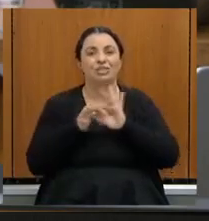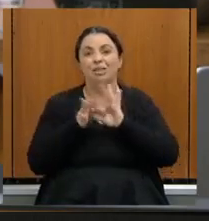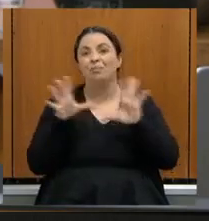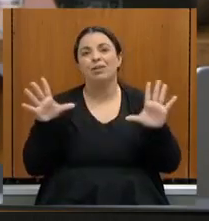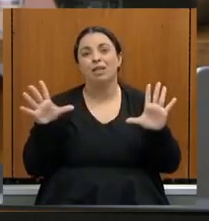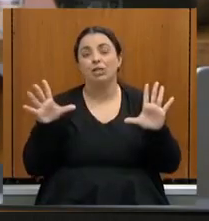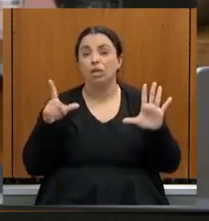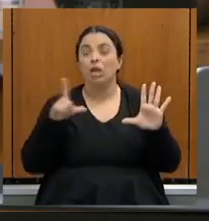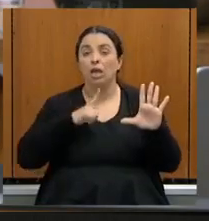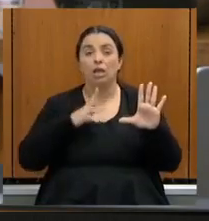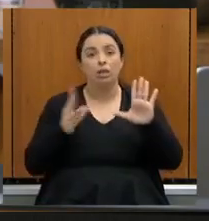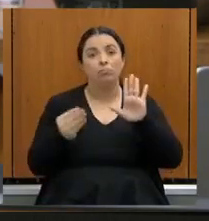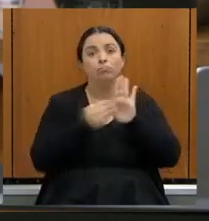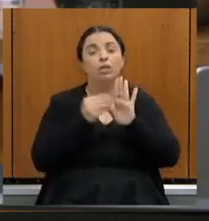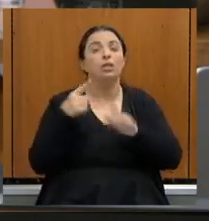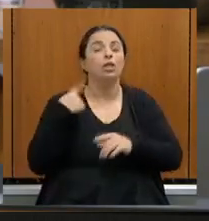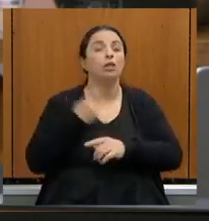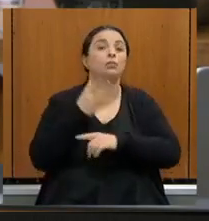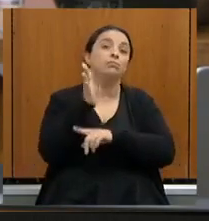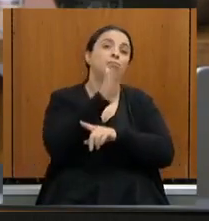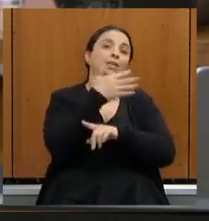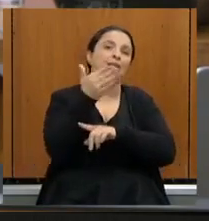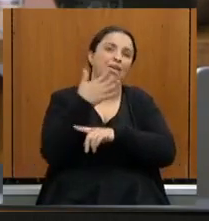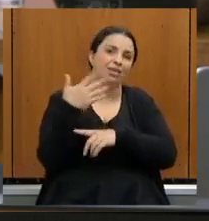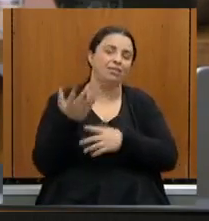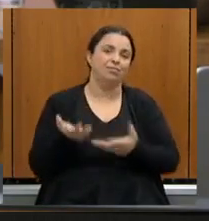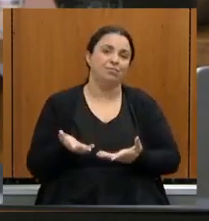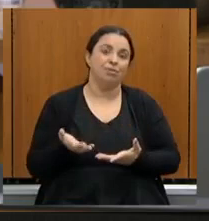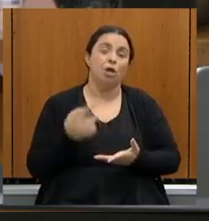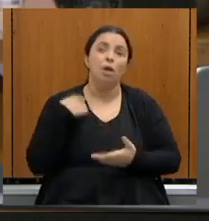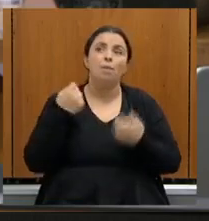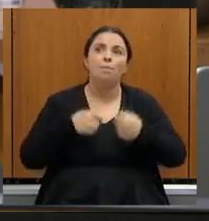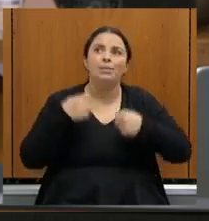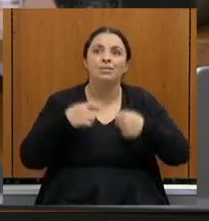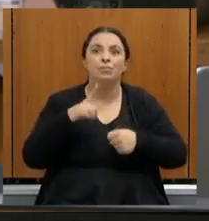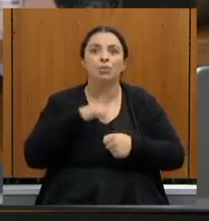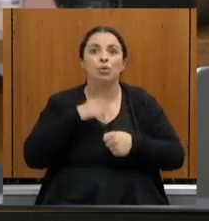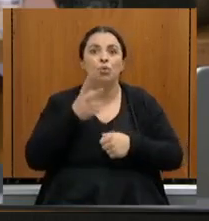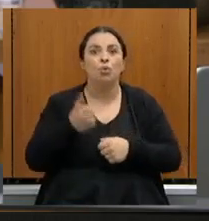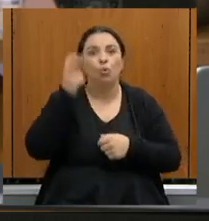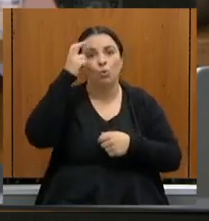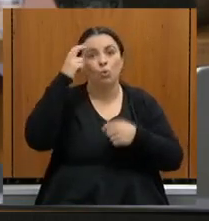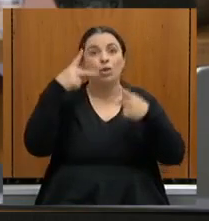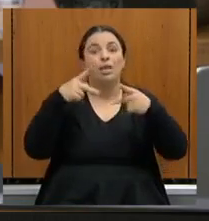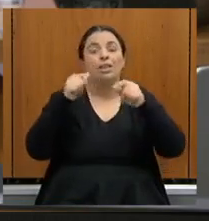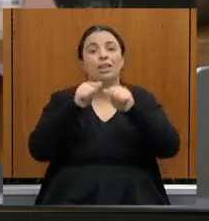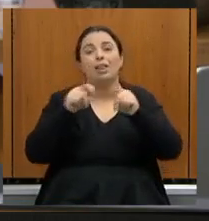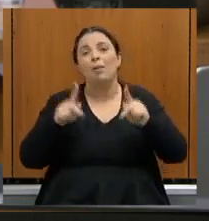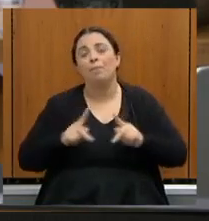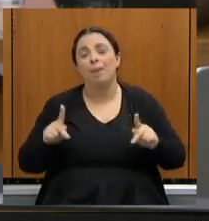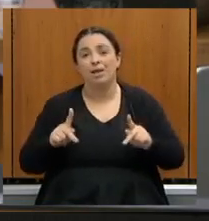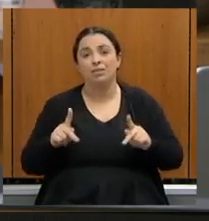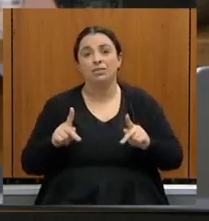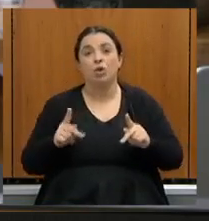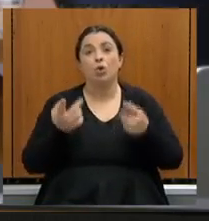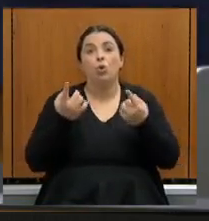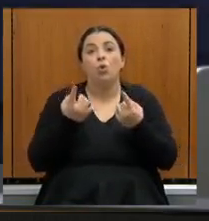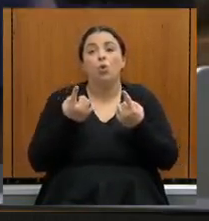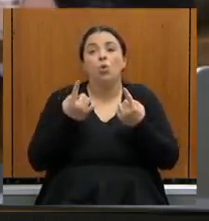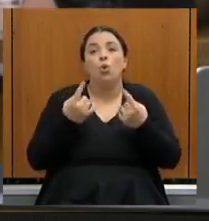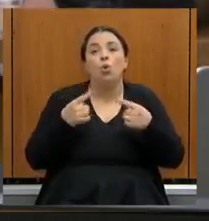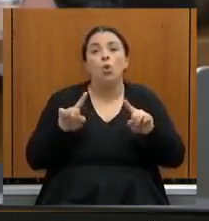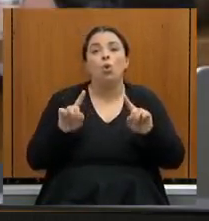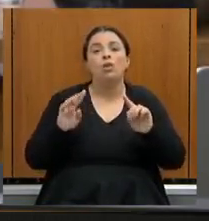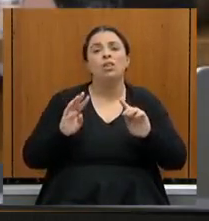bandeira nós precisamos criar uma cultura da paz em oposição a tudo o que